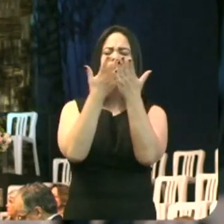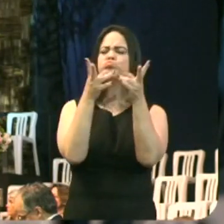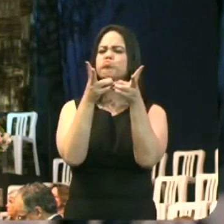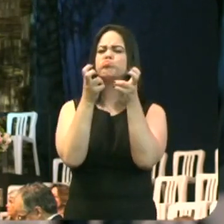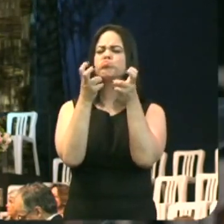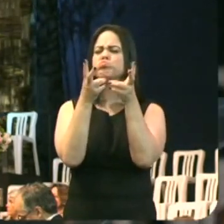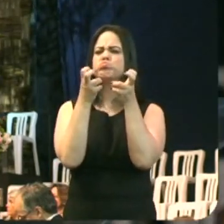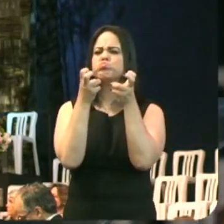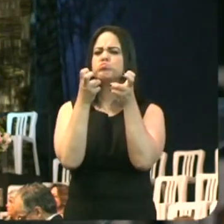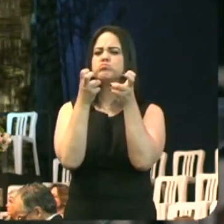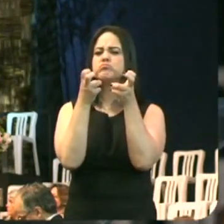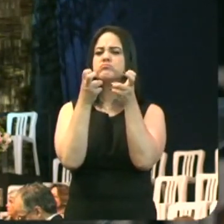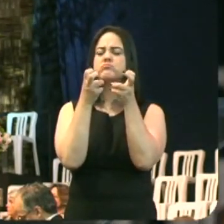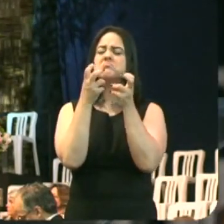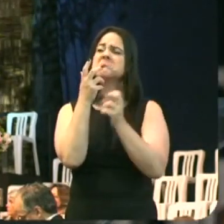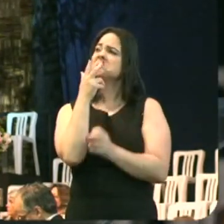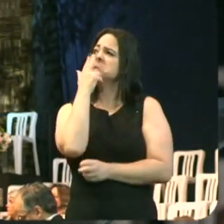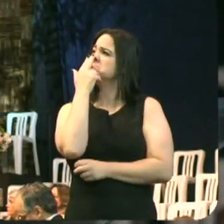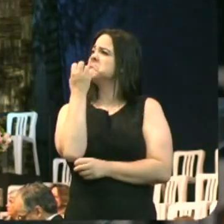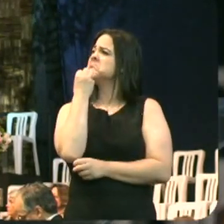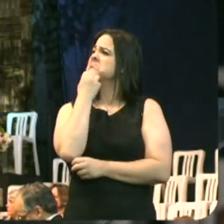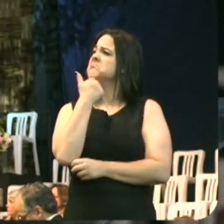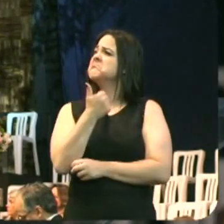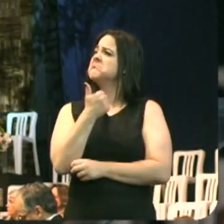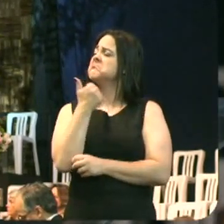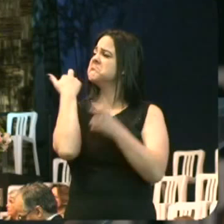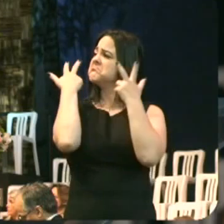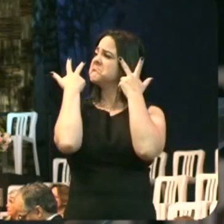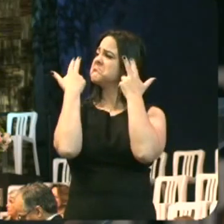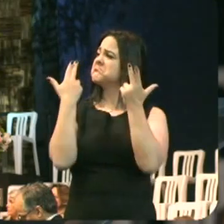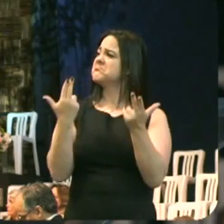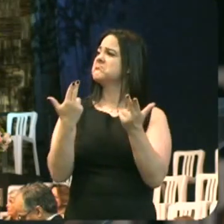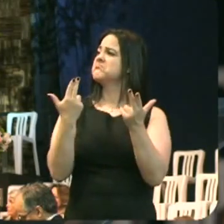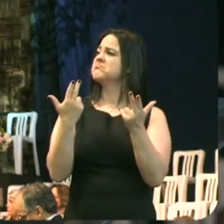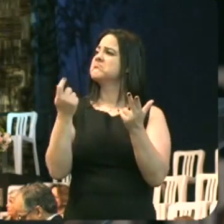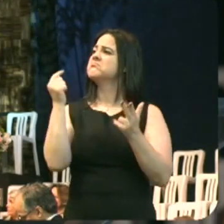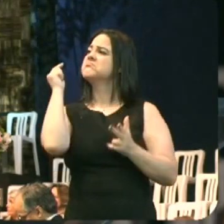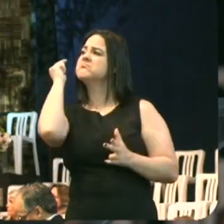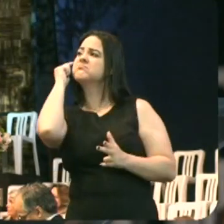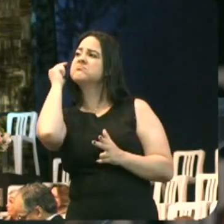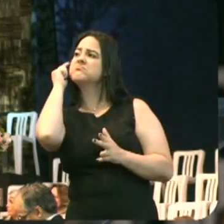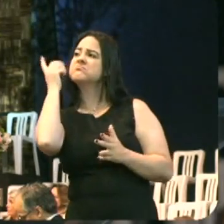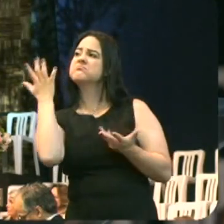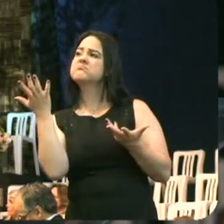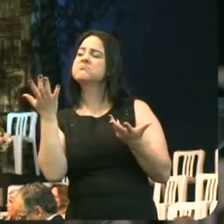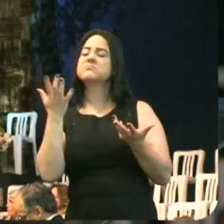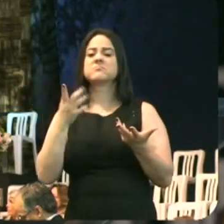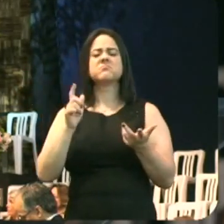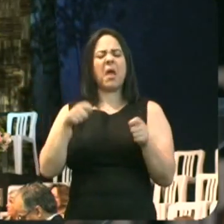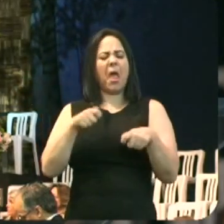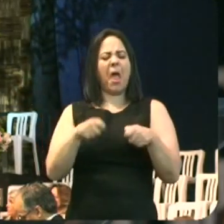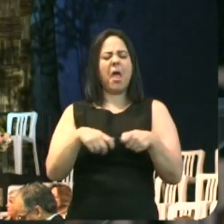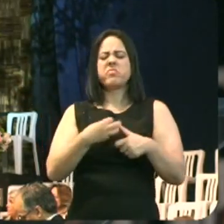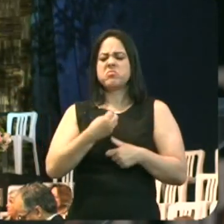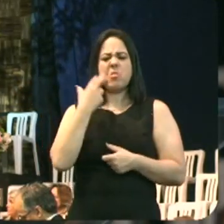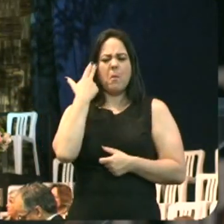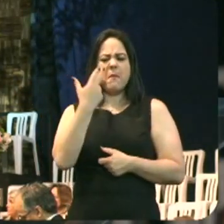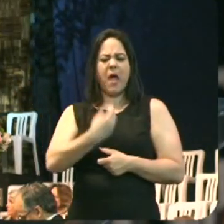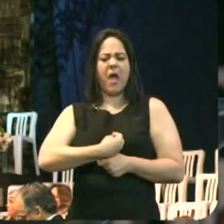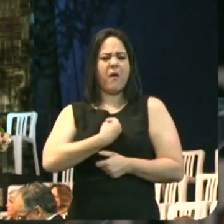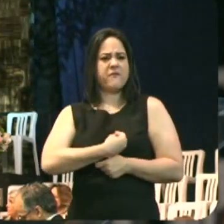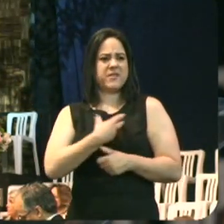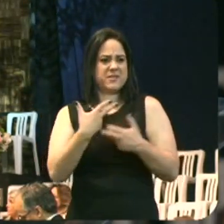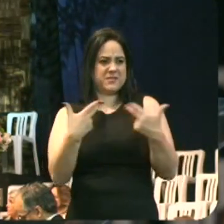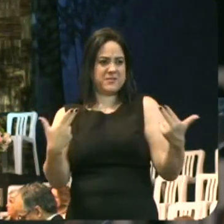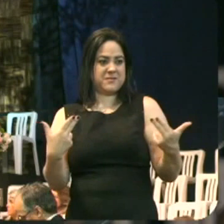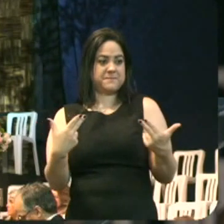perceber. Eles acham que está tudo bem. Eles acham que dão conta.